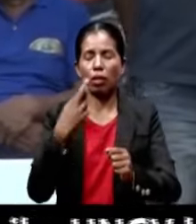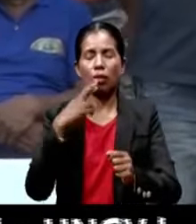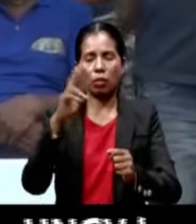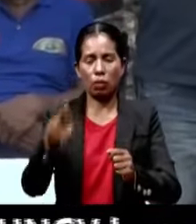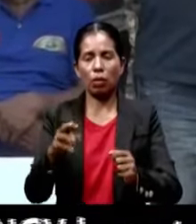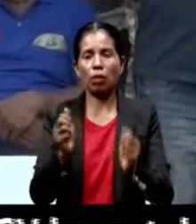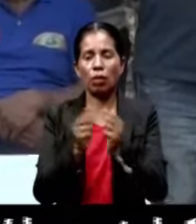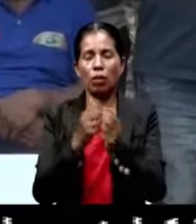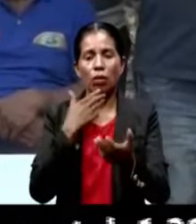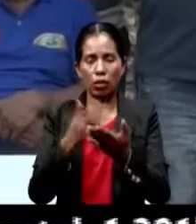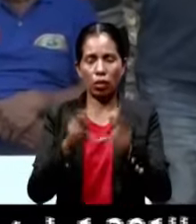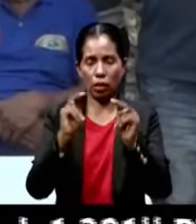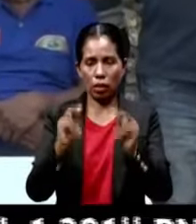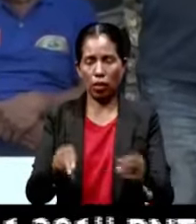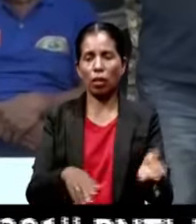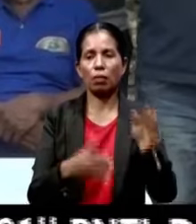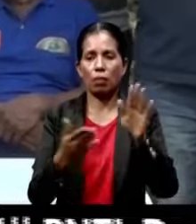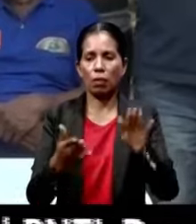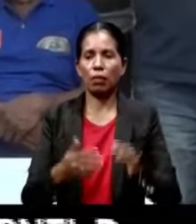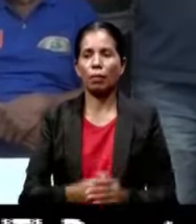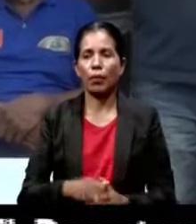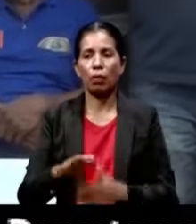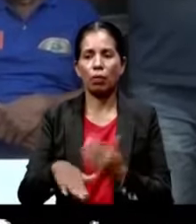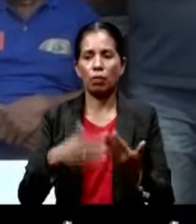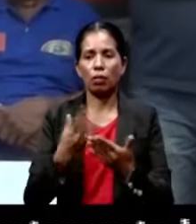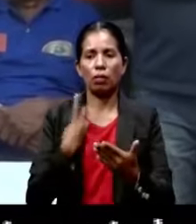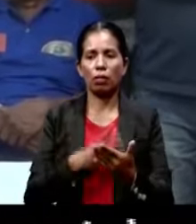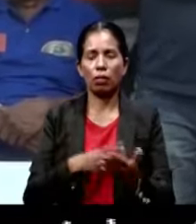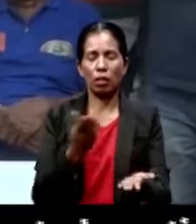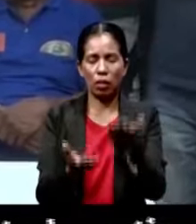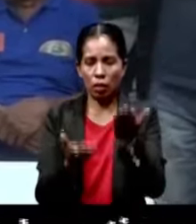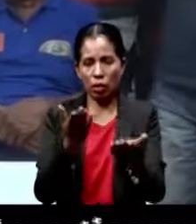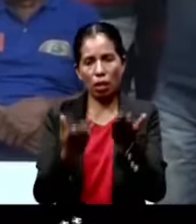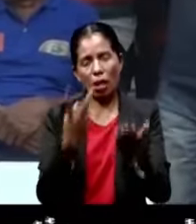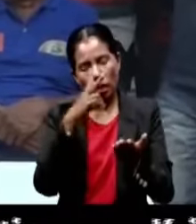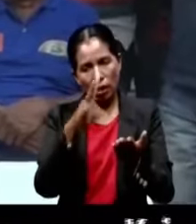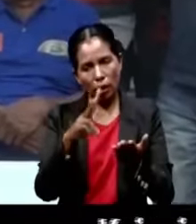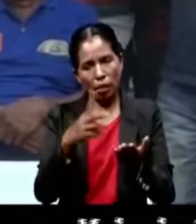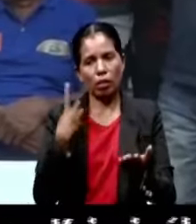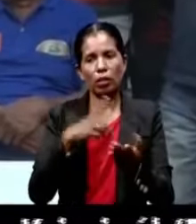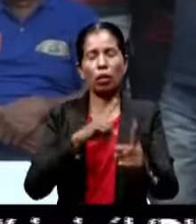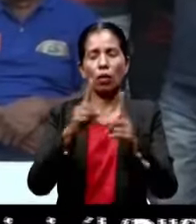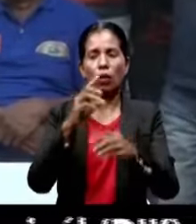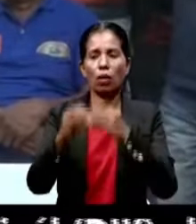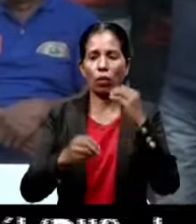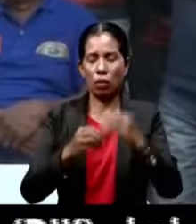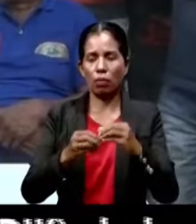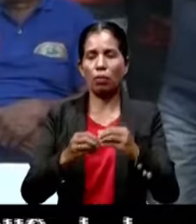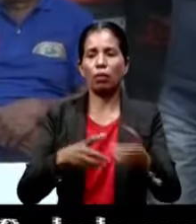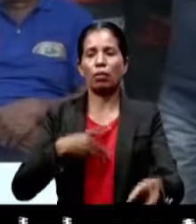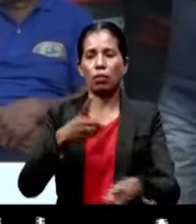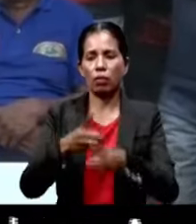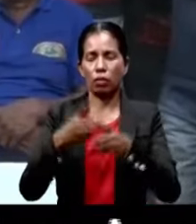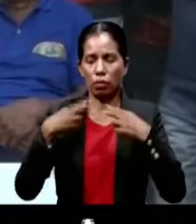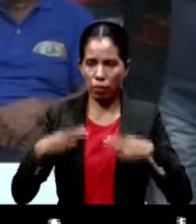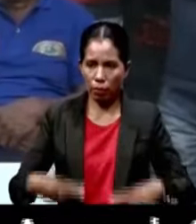matar então se vai o dia ter dura mas se não é outro tem que ter outro também se colher quando vai por aqui de direitos